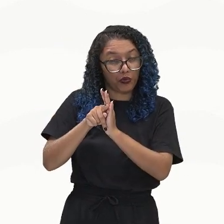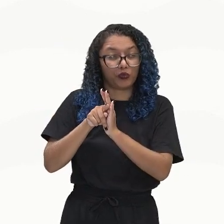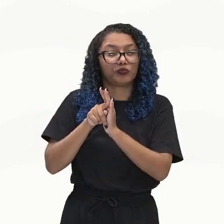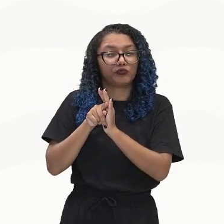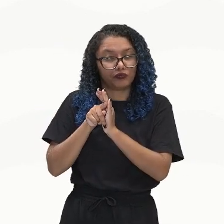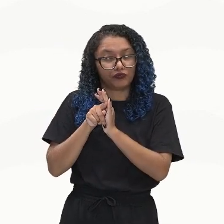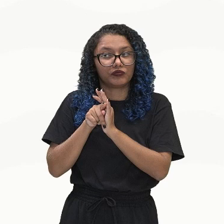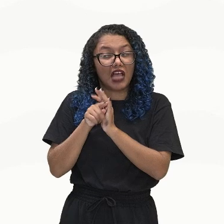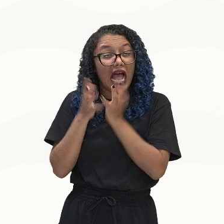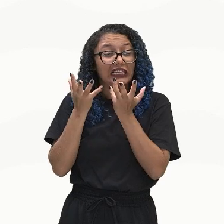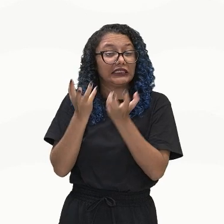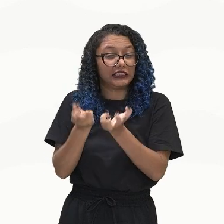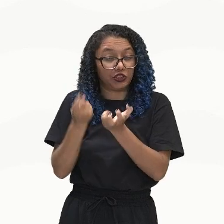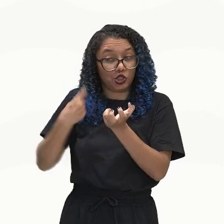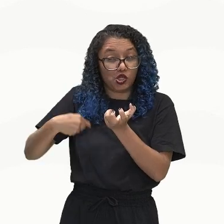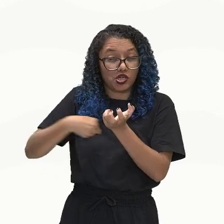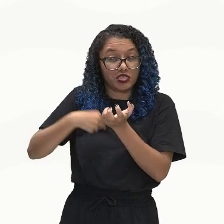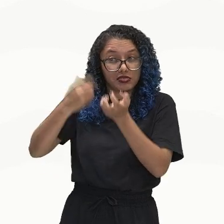que